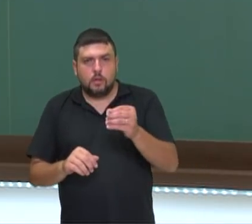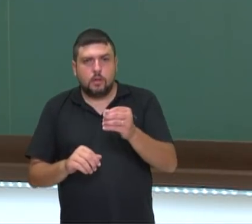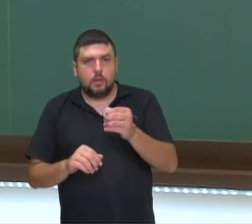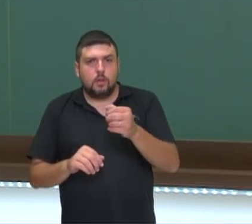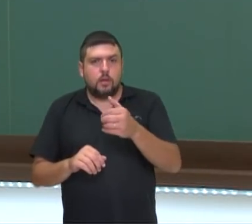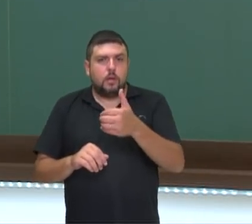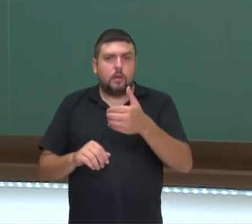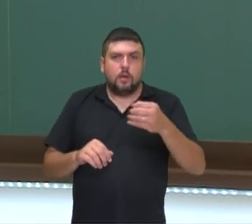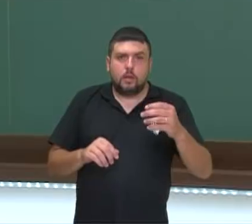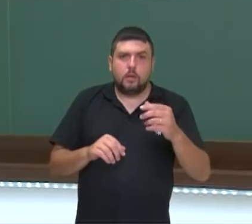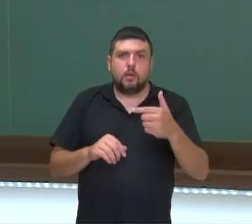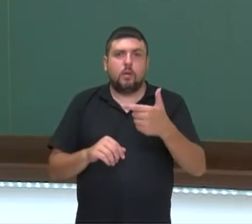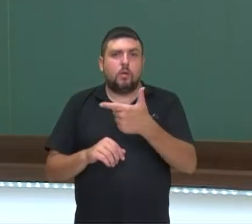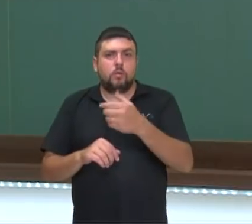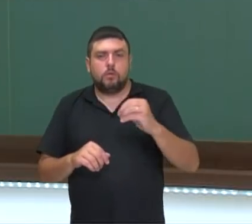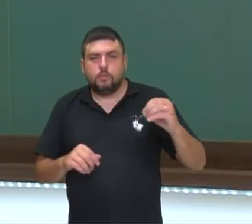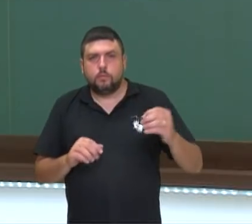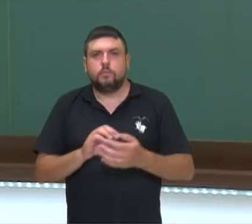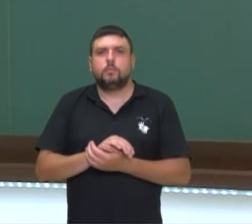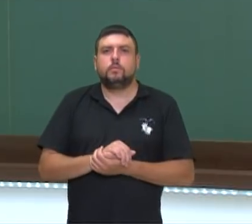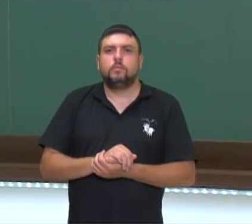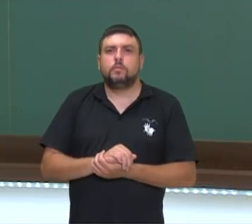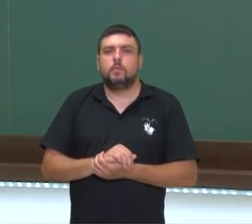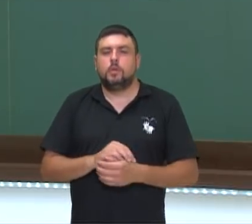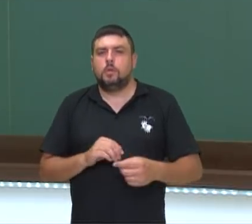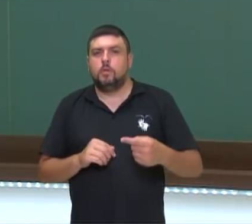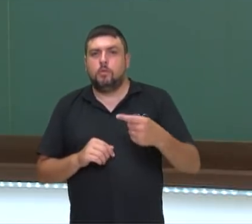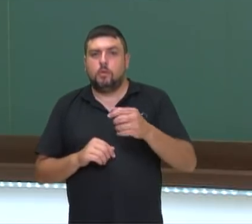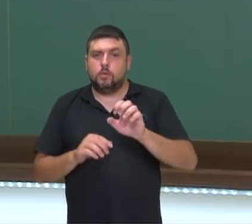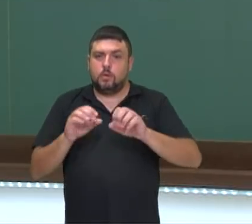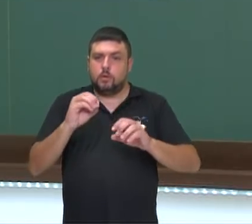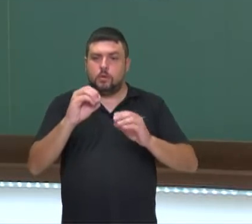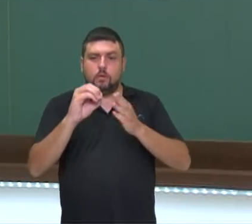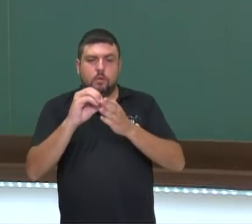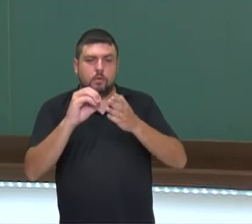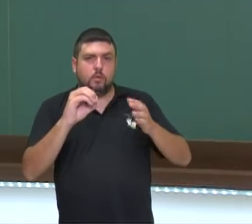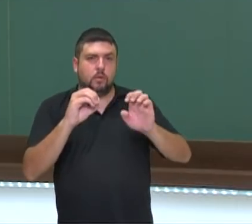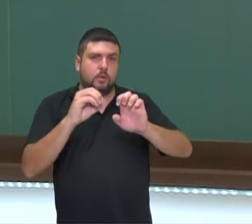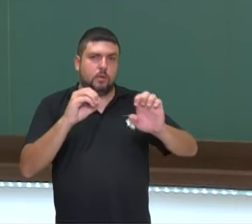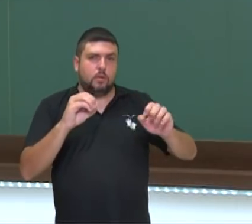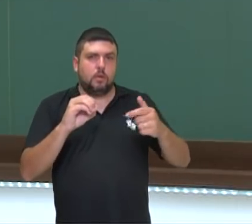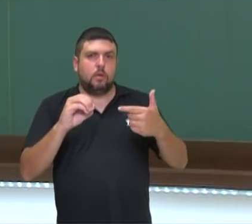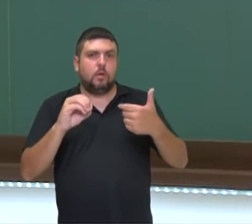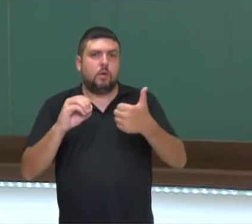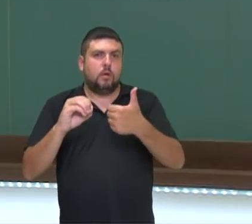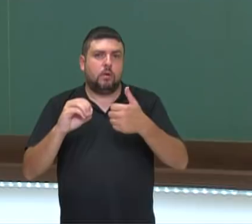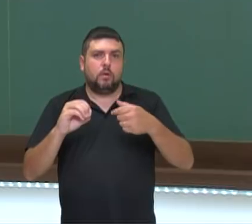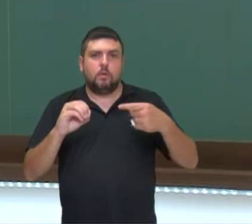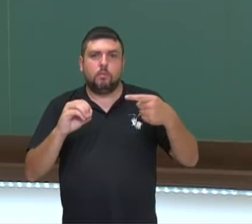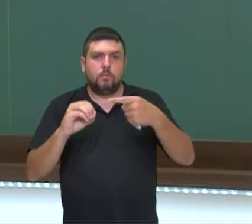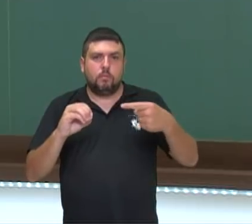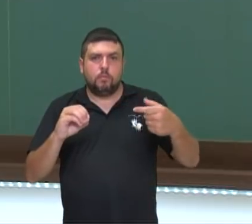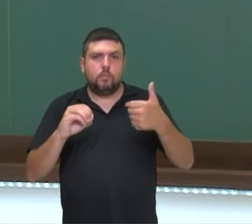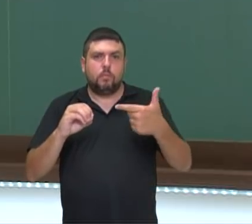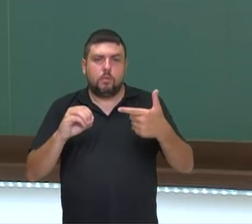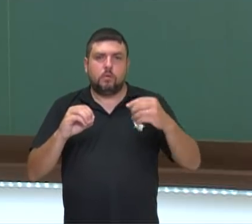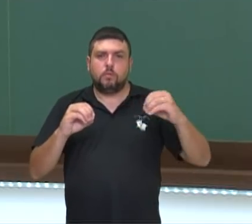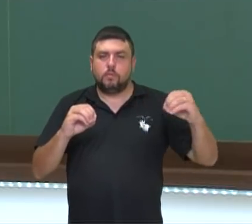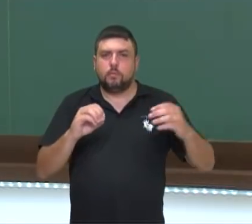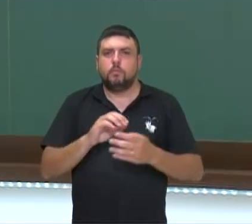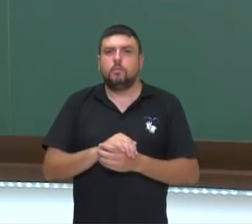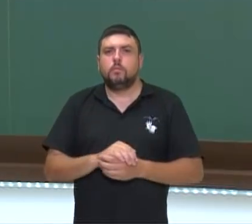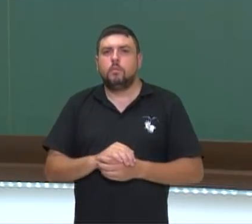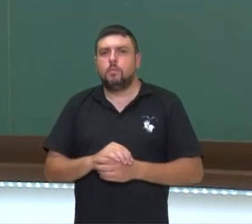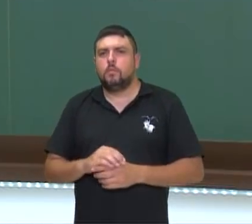à esquerda da capital, menos 200. Então a opção certa é a letra A. Vamos só verificar a cidade C, ó.